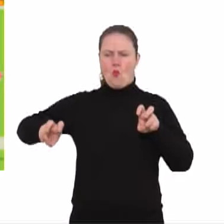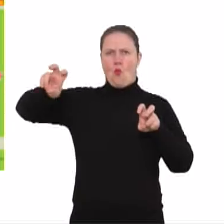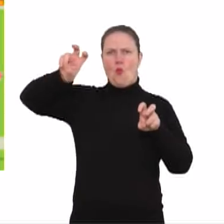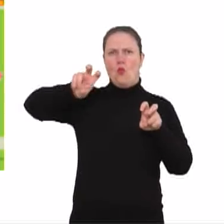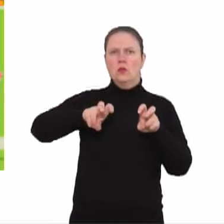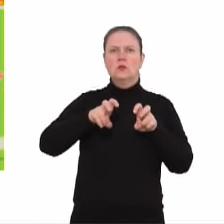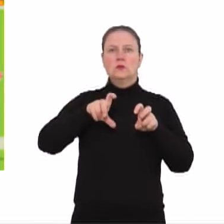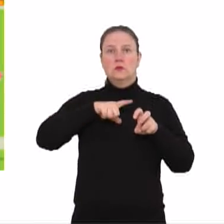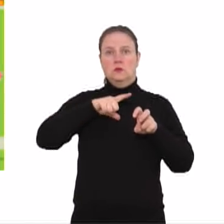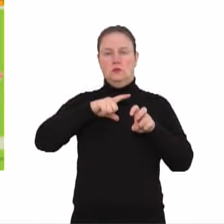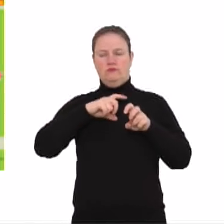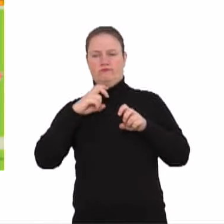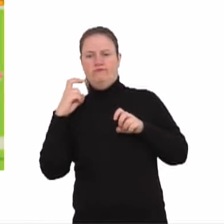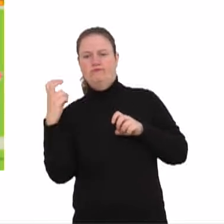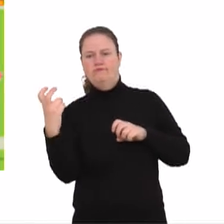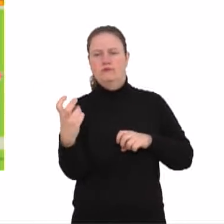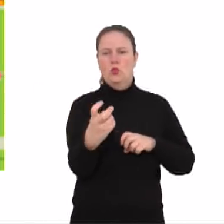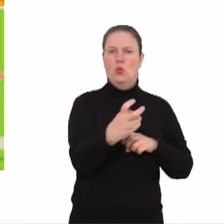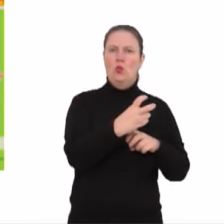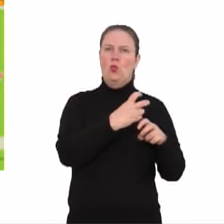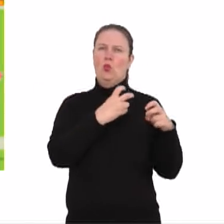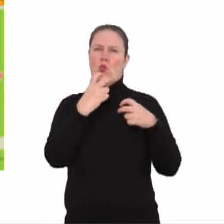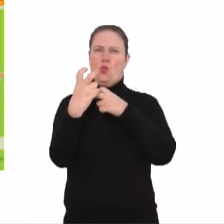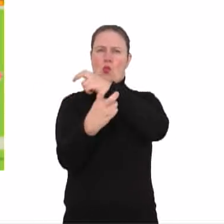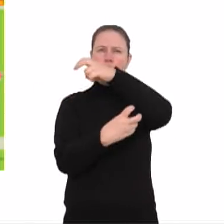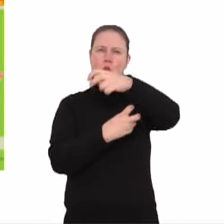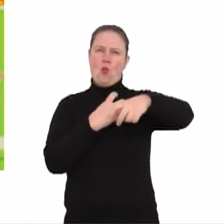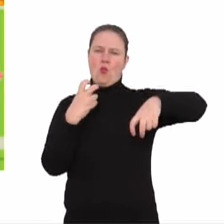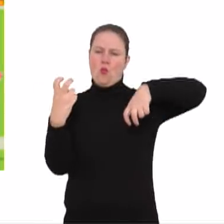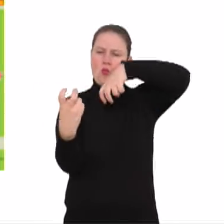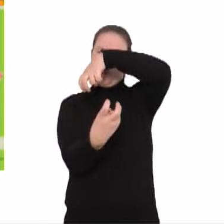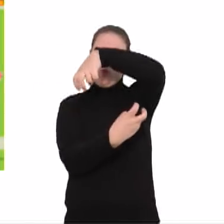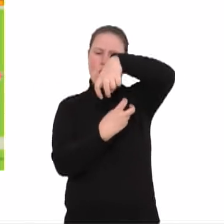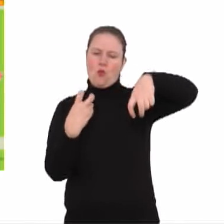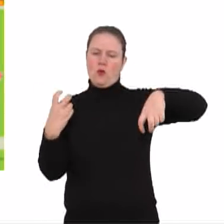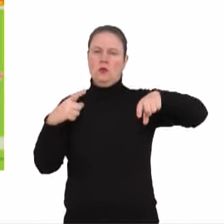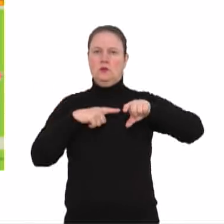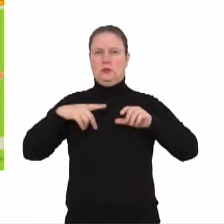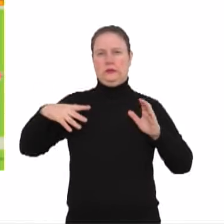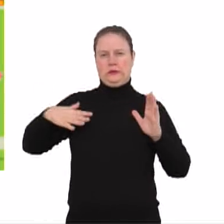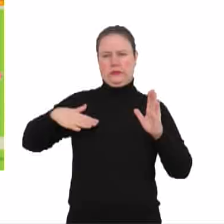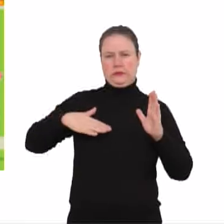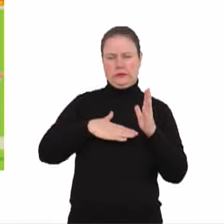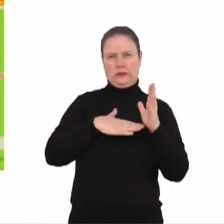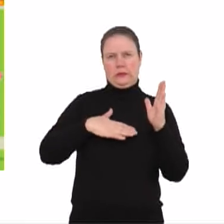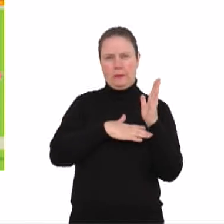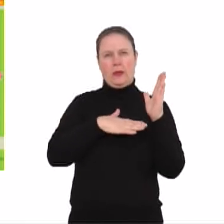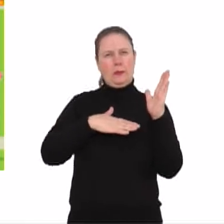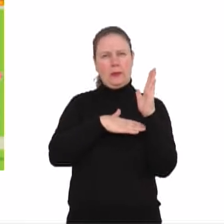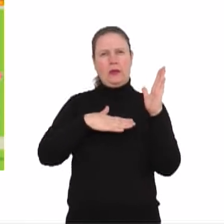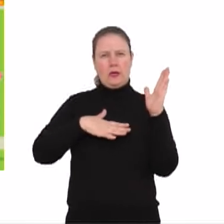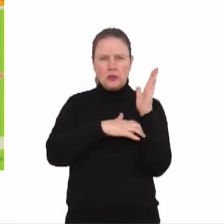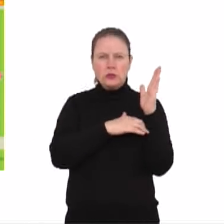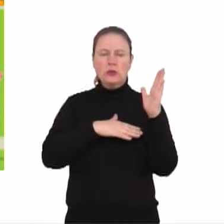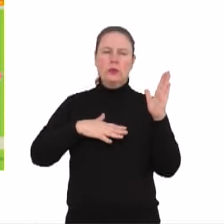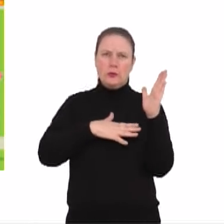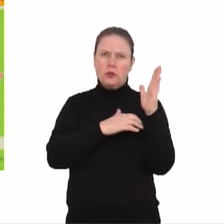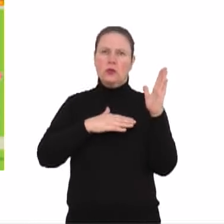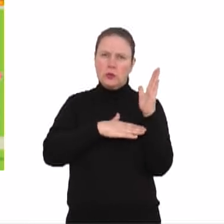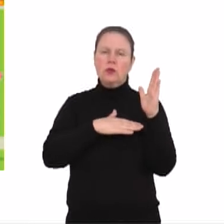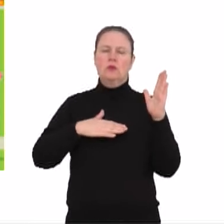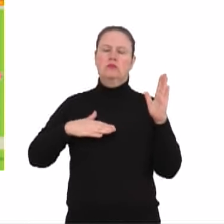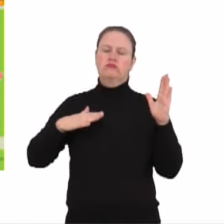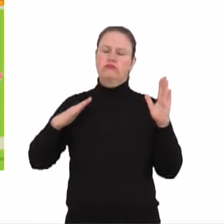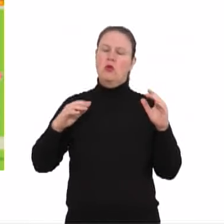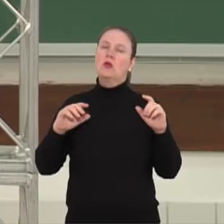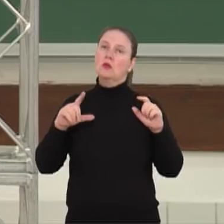um carrossel, uma roda gigante, aquele carrinho bate-bate, tenho trenzinho. Que brinquedo que você gosta de